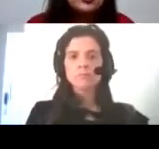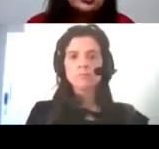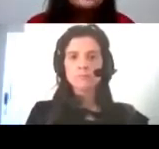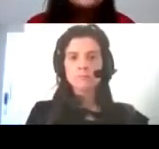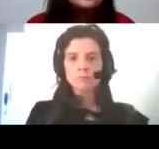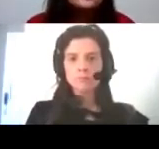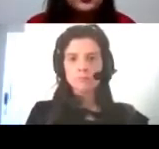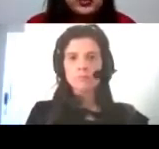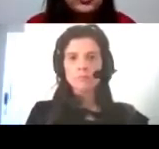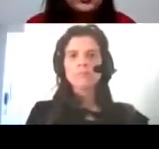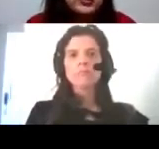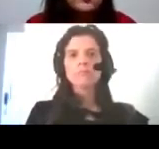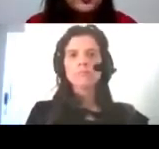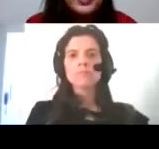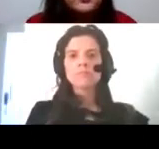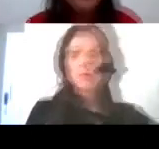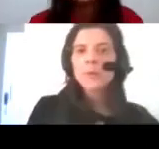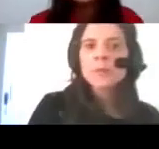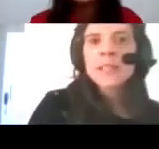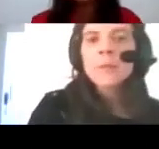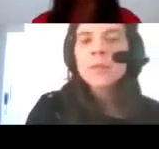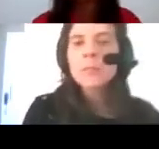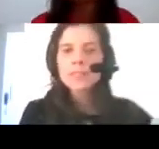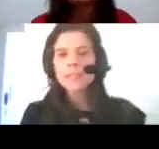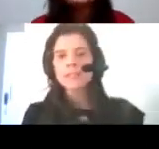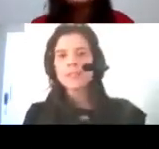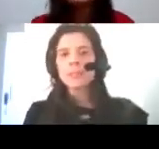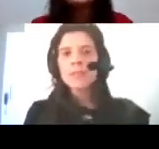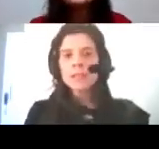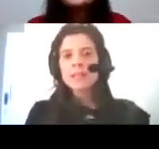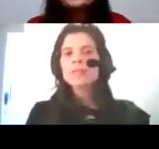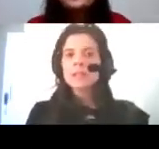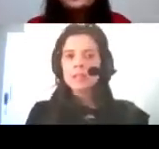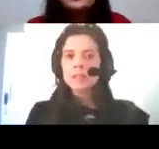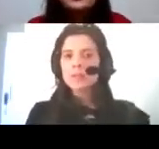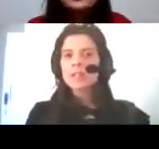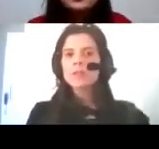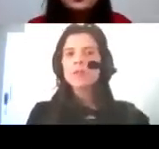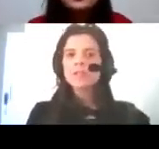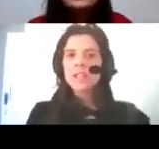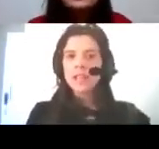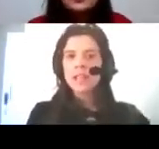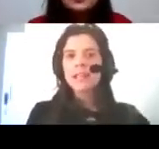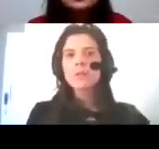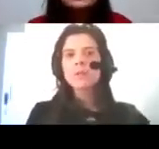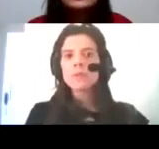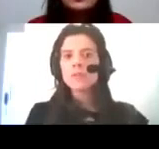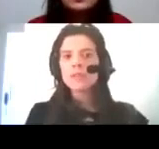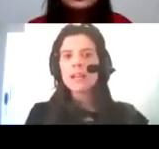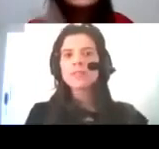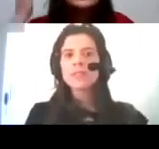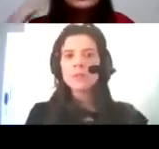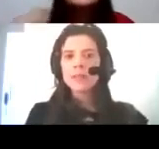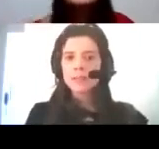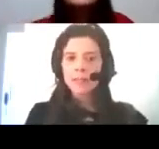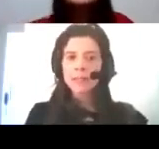do nosso regime próprio da FUNPREV. Então, o que é muito importante? Tanto que os servidores de carreira quanto os